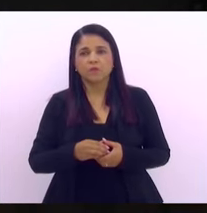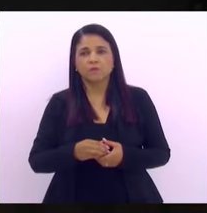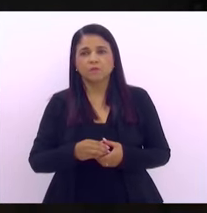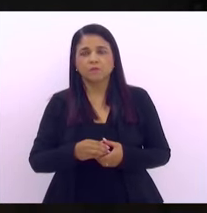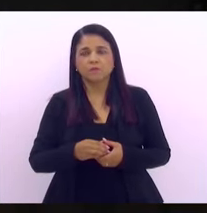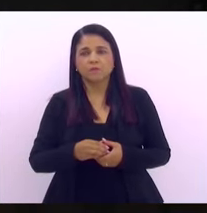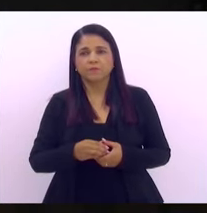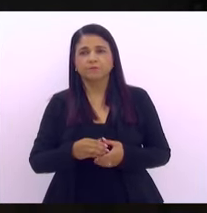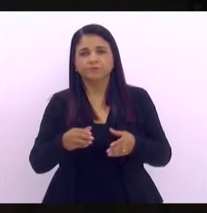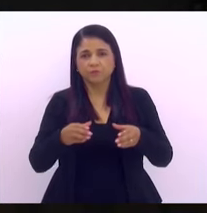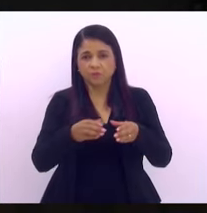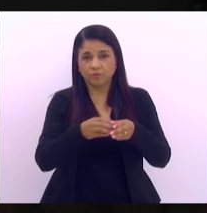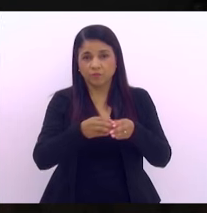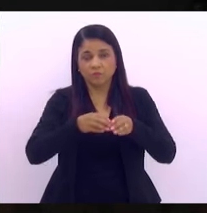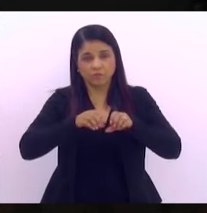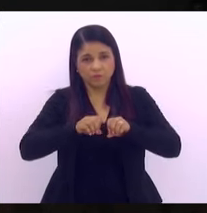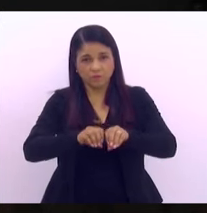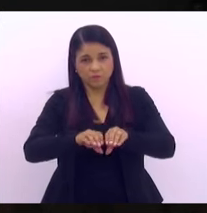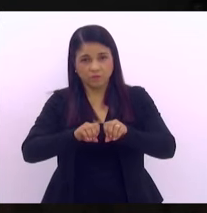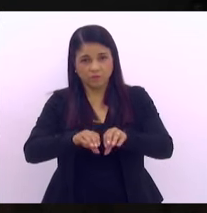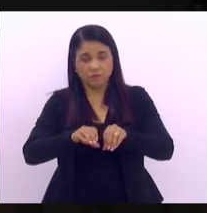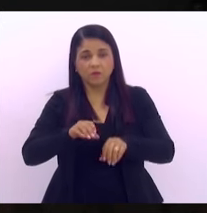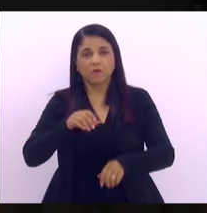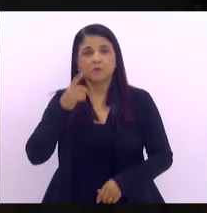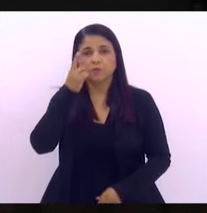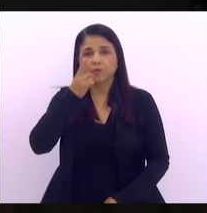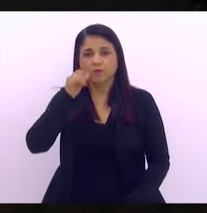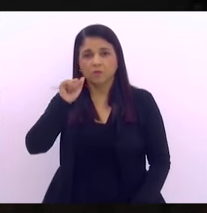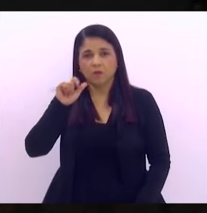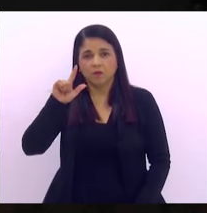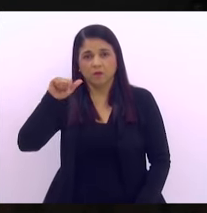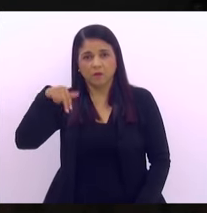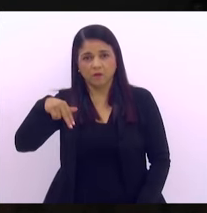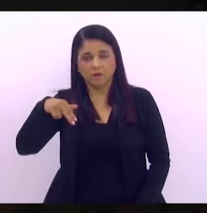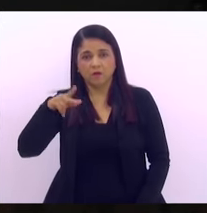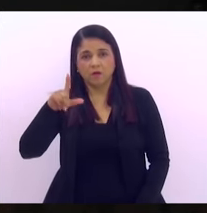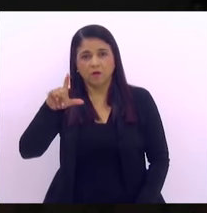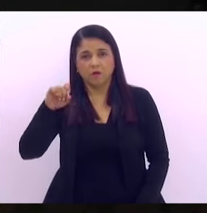Pela Comissão de Educação, deputado Alan Lopes.